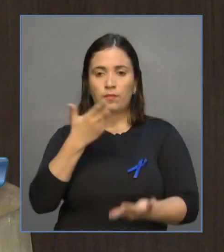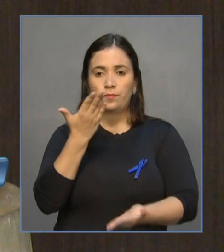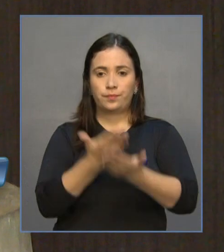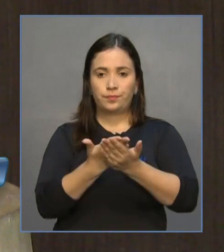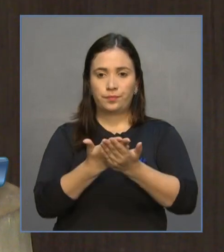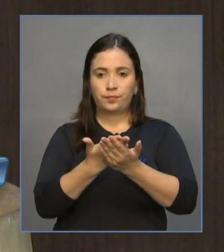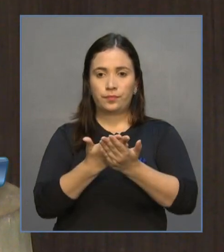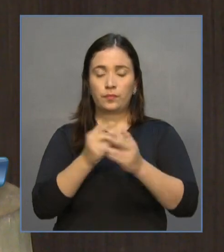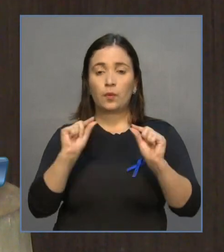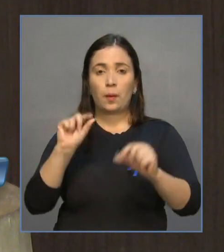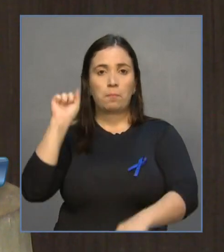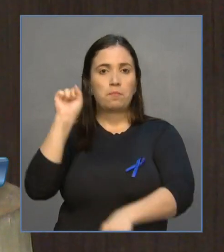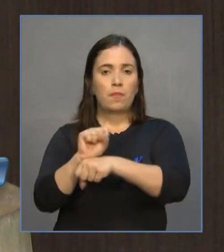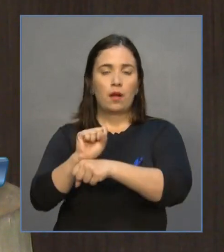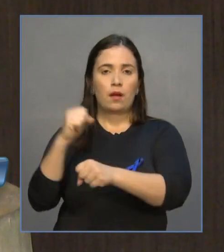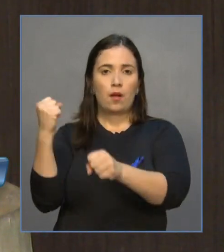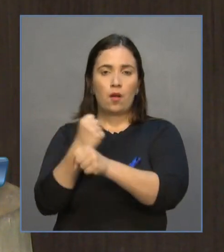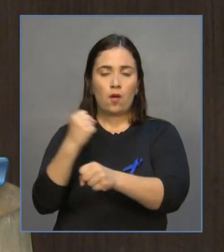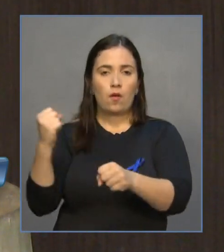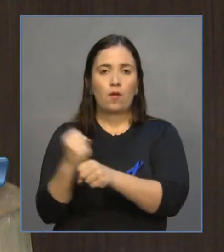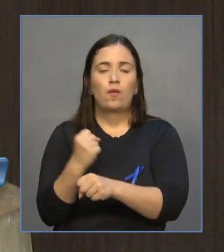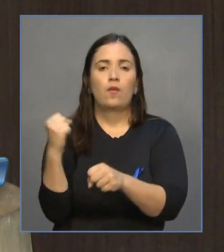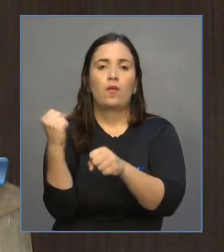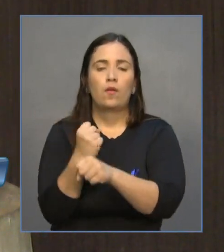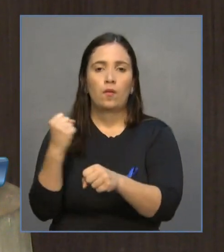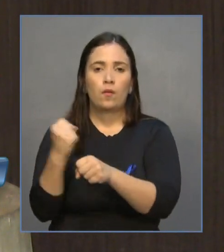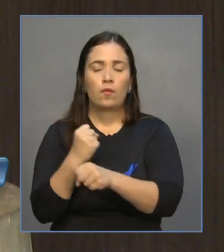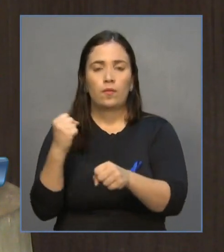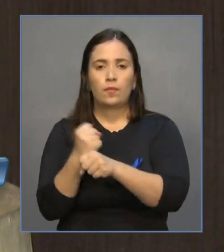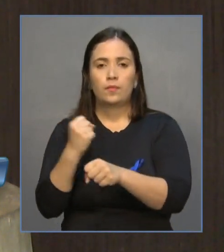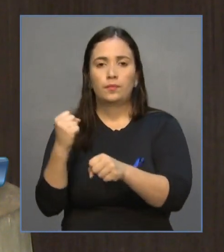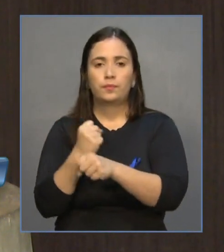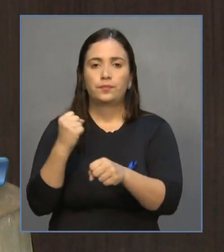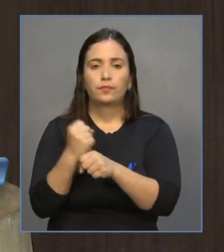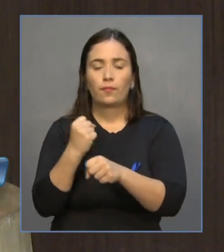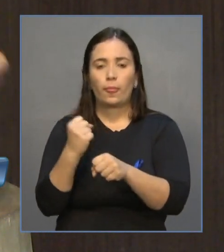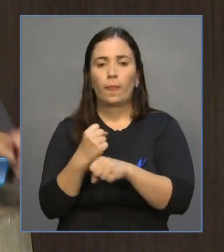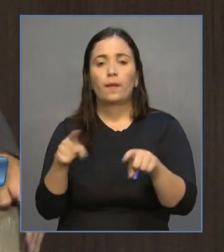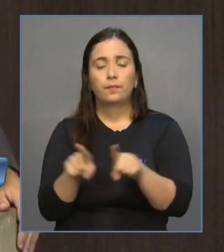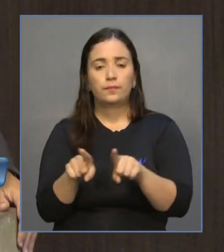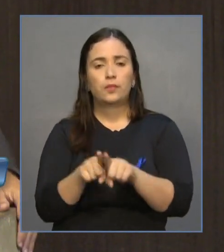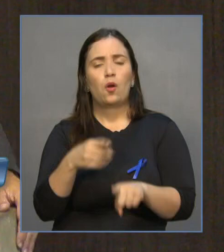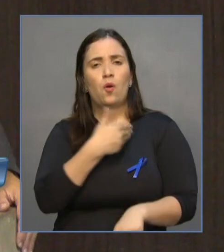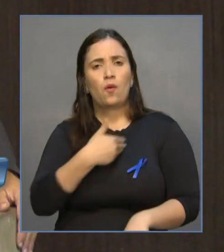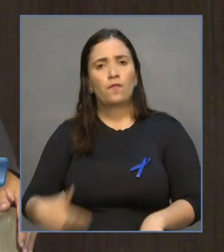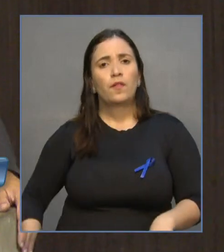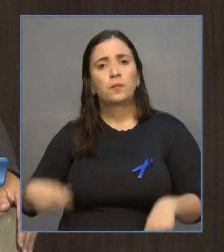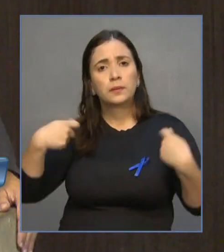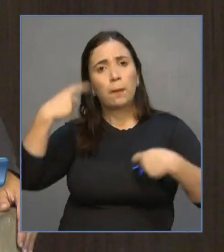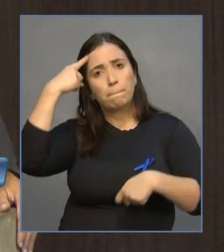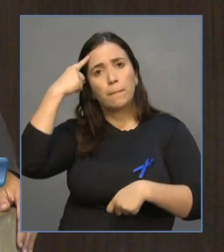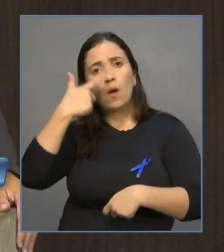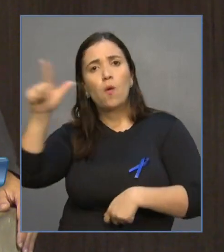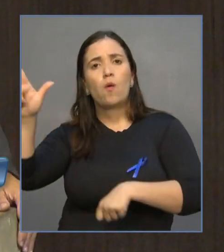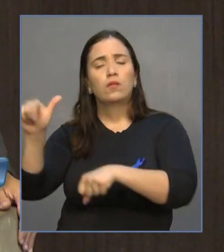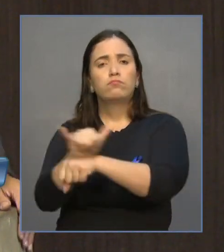de suspensão imediata destas obras e para que o governo pense outras